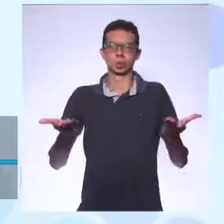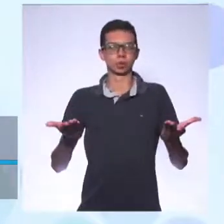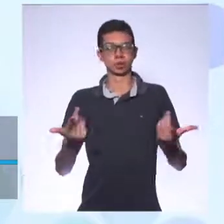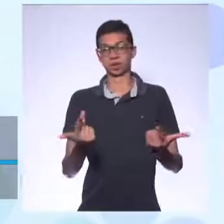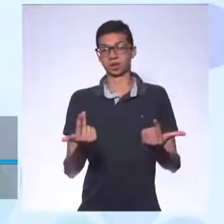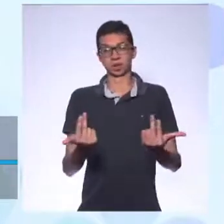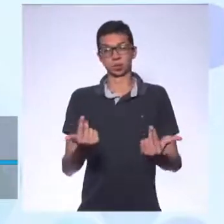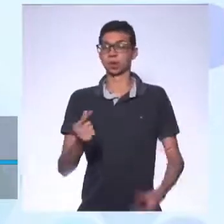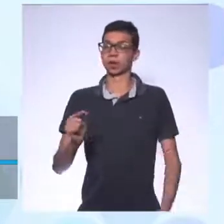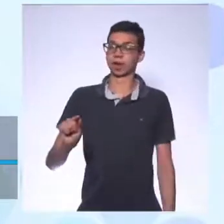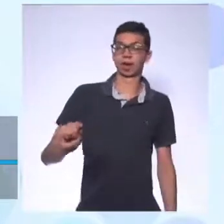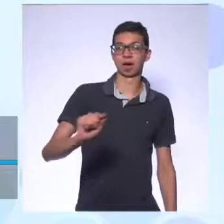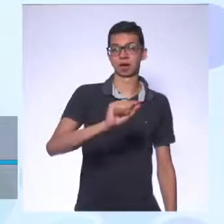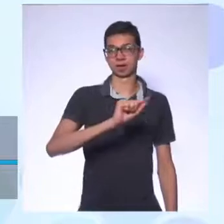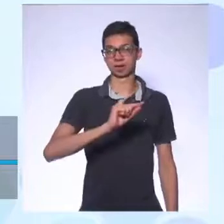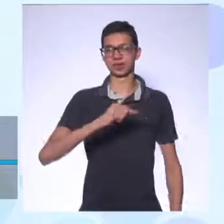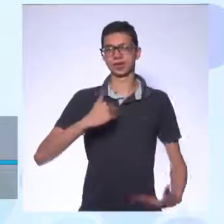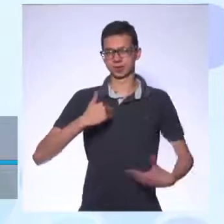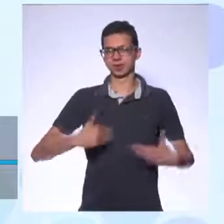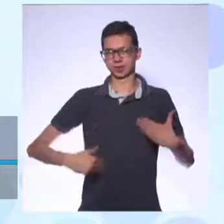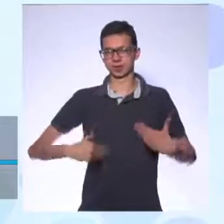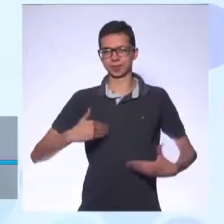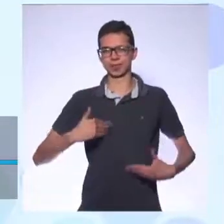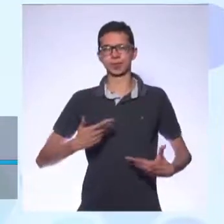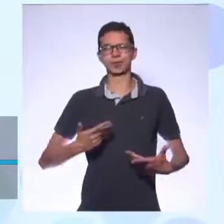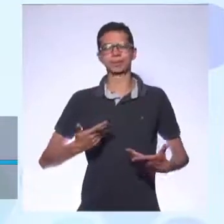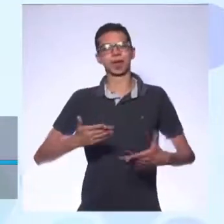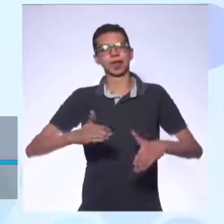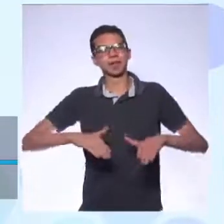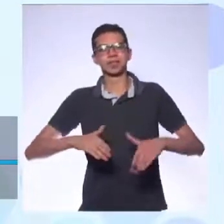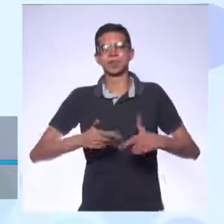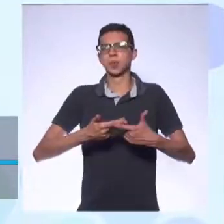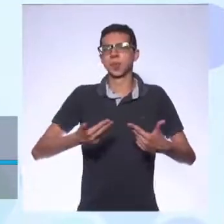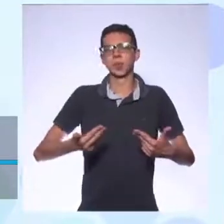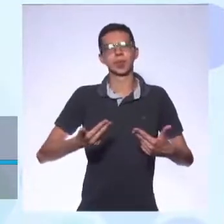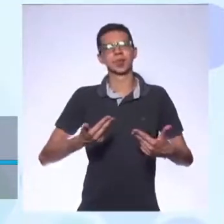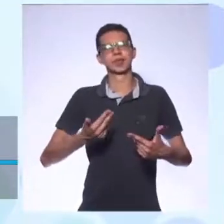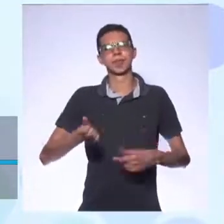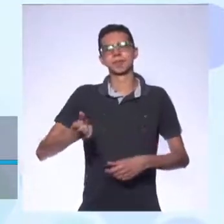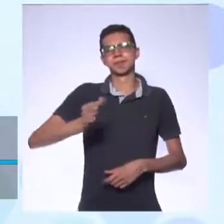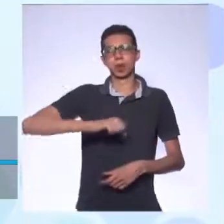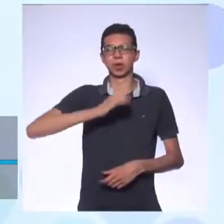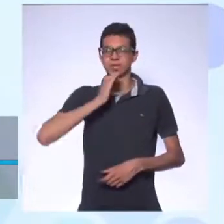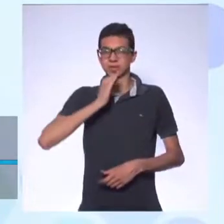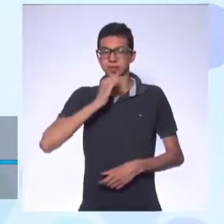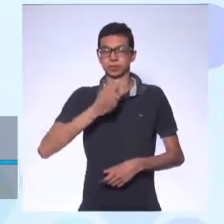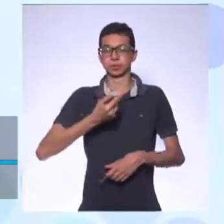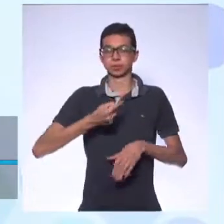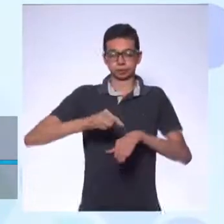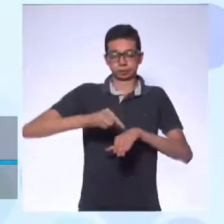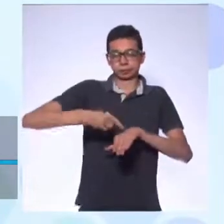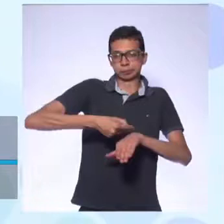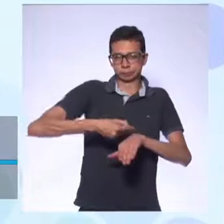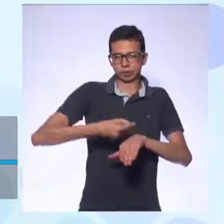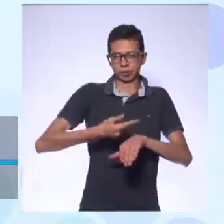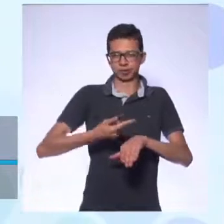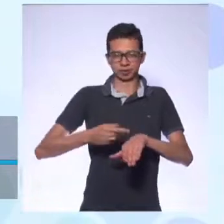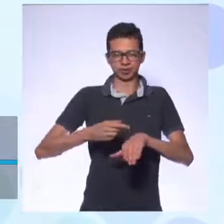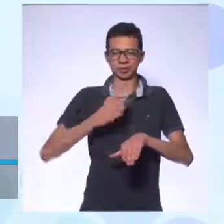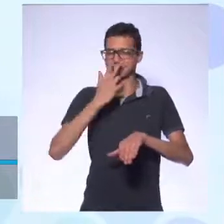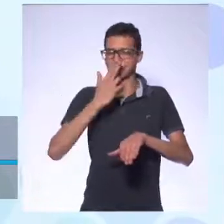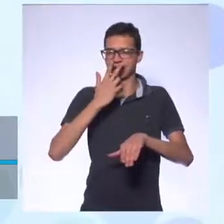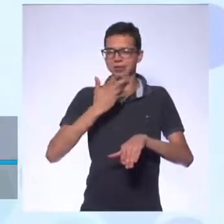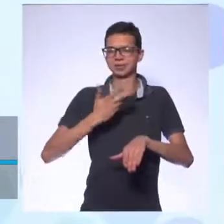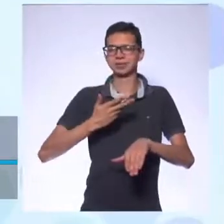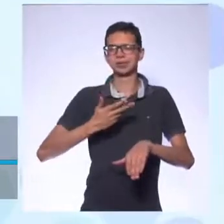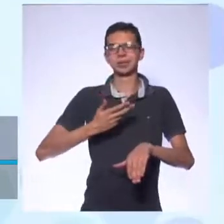ele expele em algum momento algum ser vivo que está nos causando mal e traz o equilíbrio de volta, o planeta não vai ser muito diferente disso,